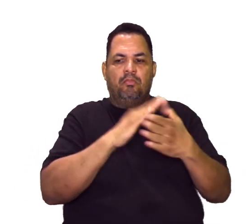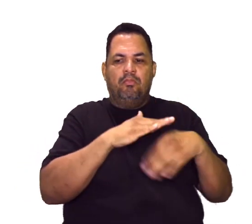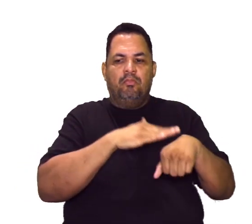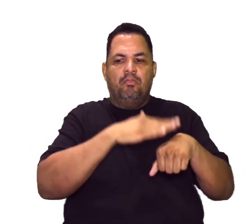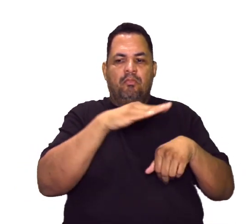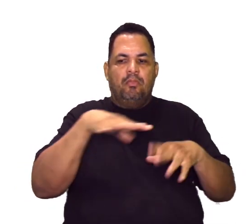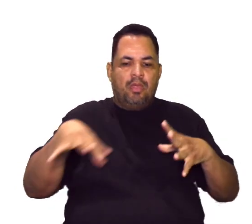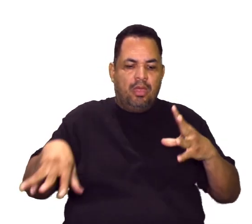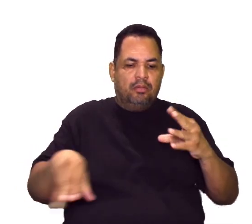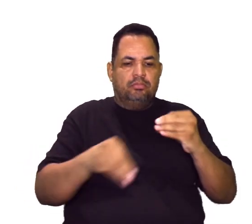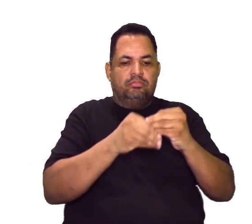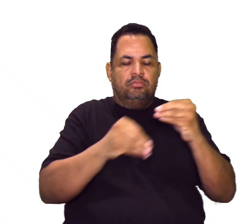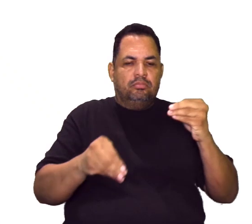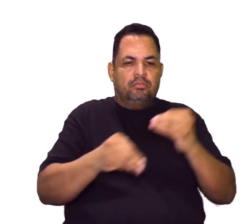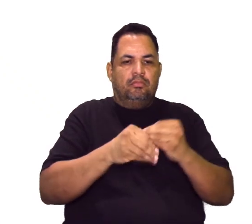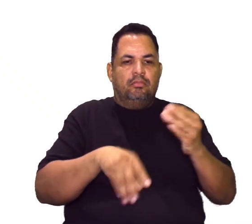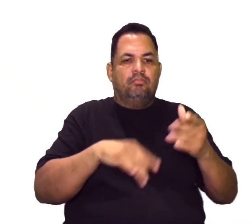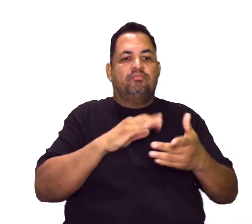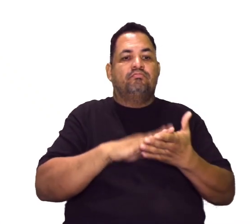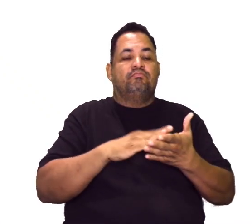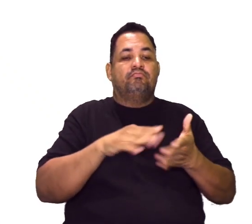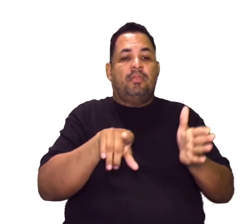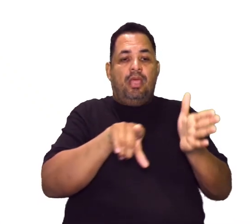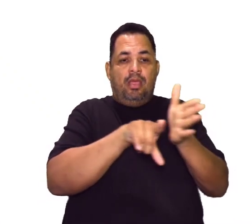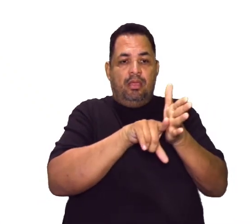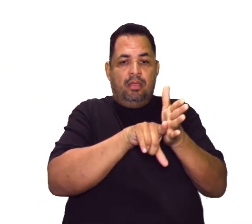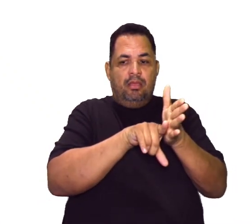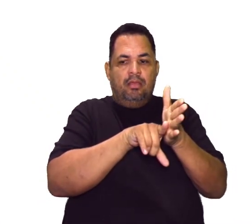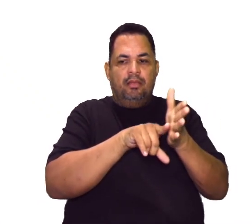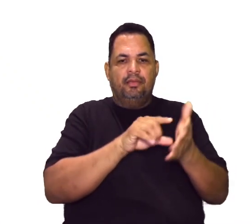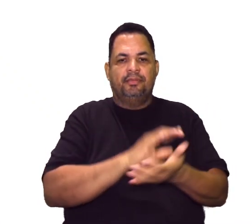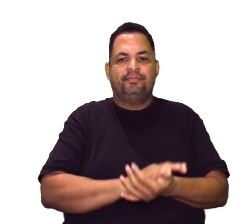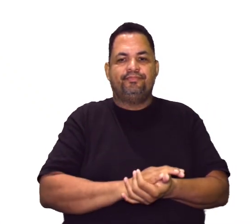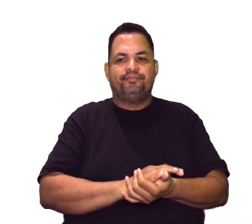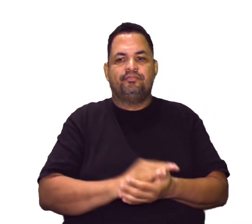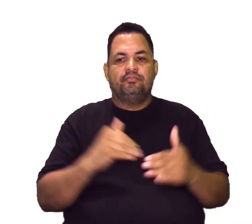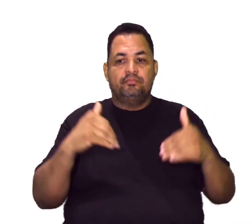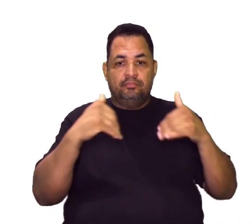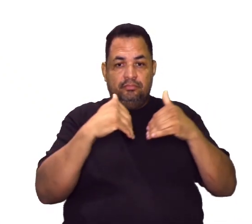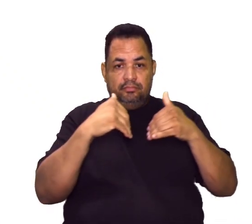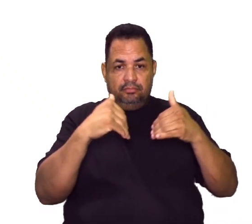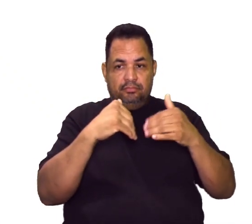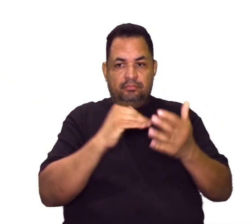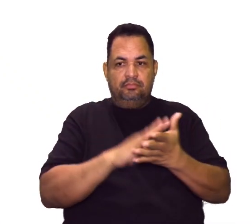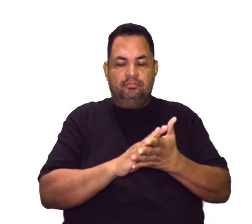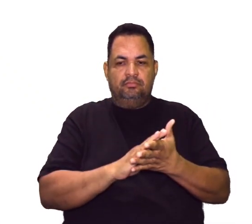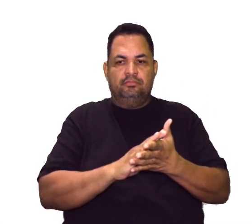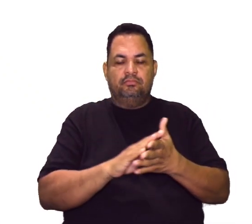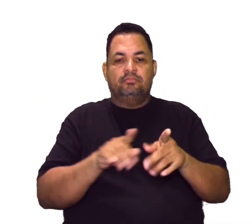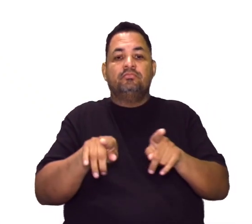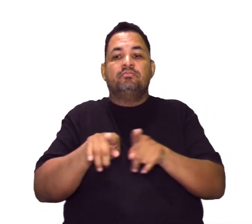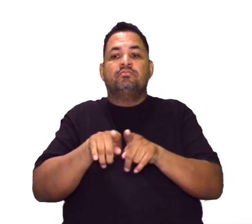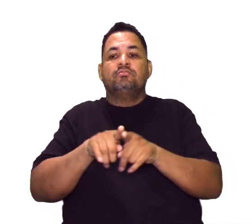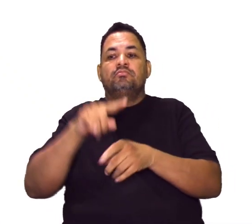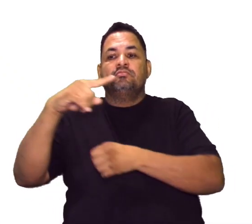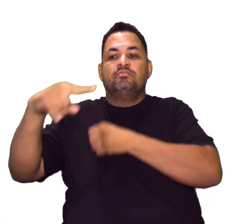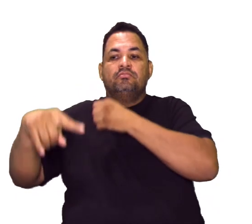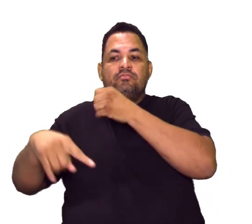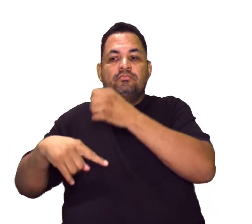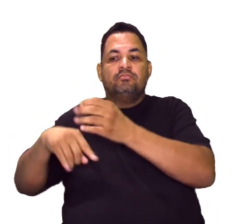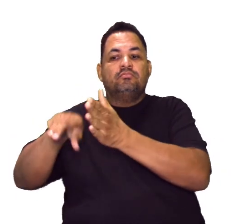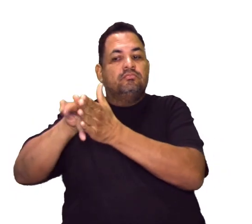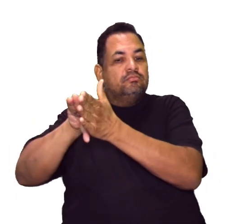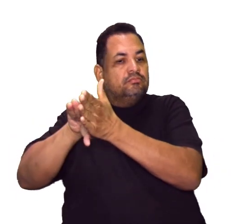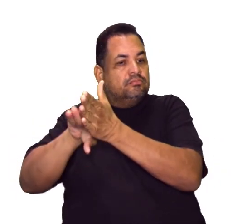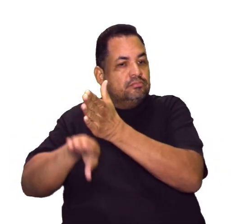mais ganha, mais negativo fica. Ok. Quanto mais aproxima-se. Consequentemente, o átomo